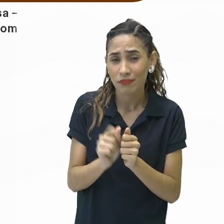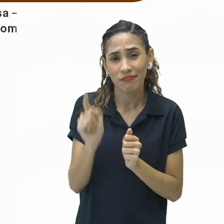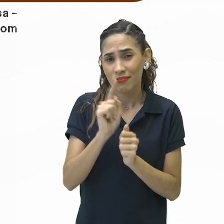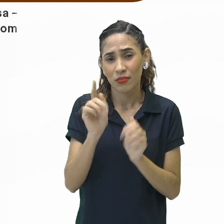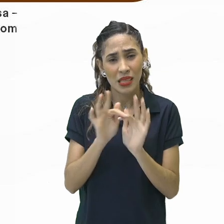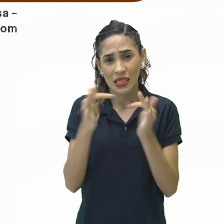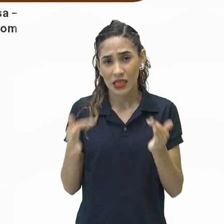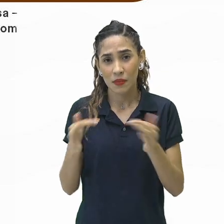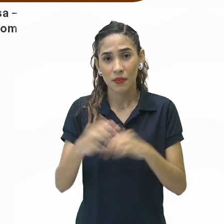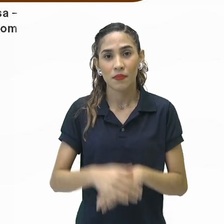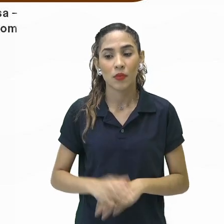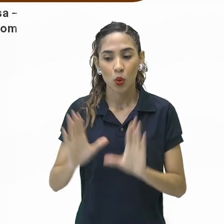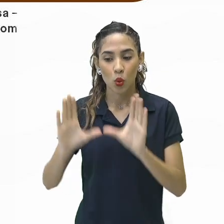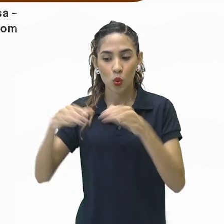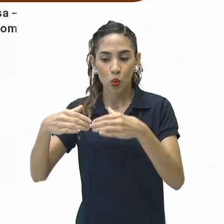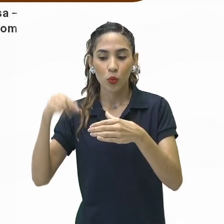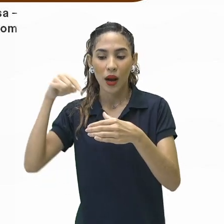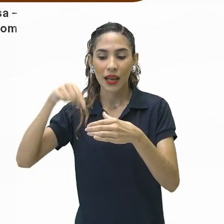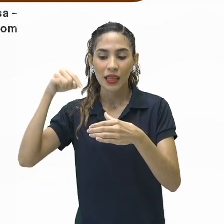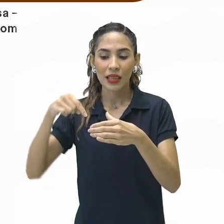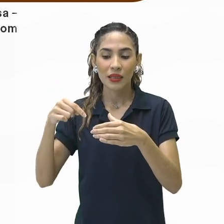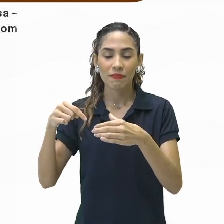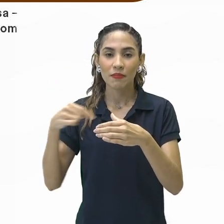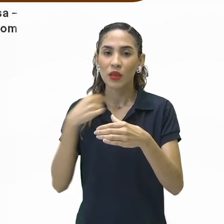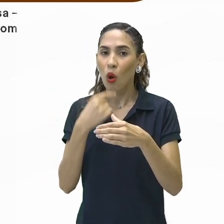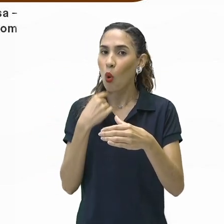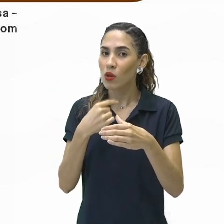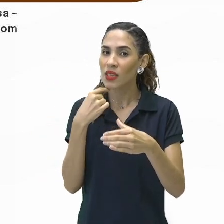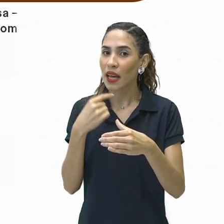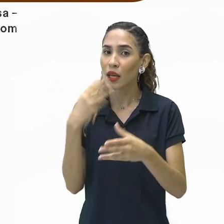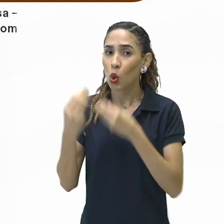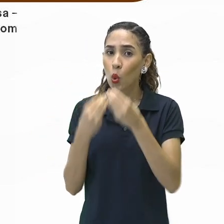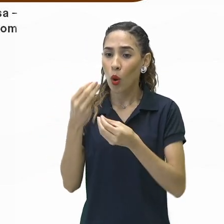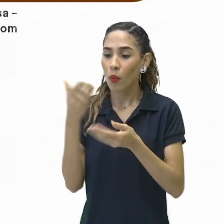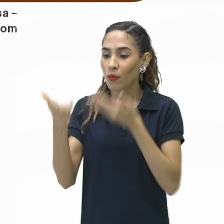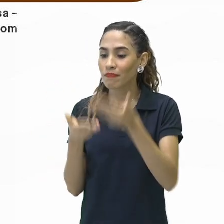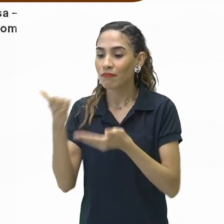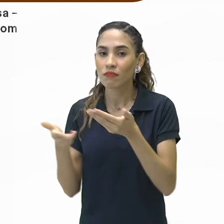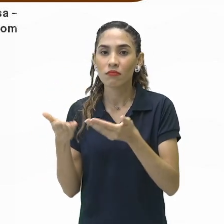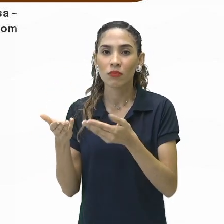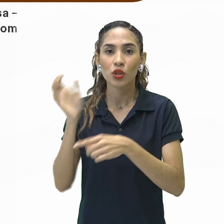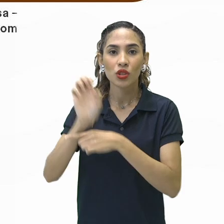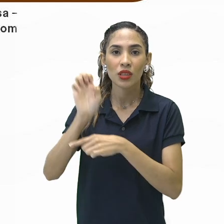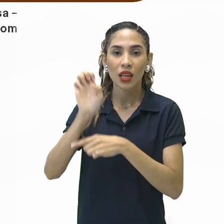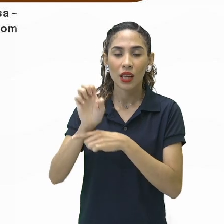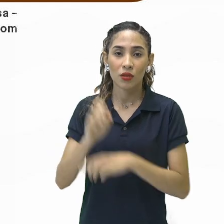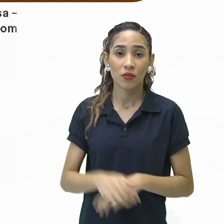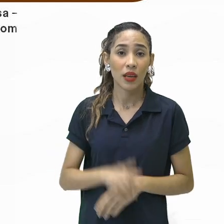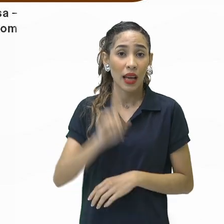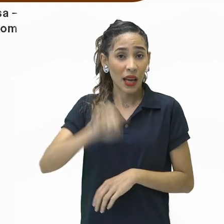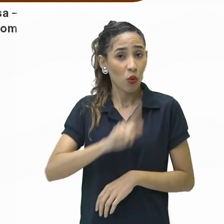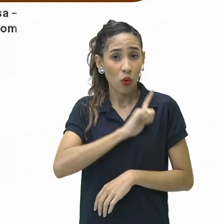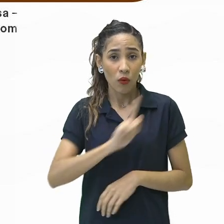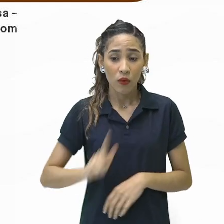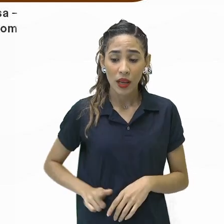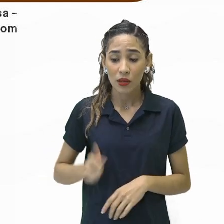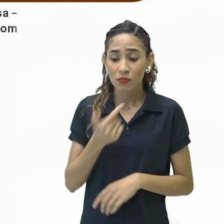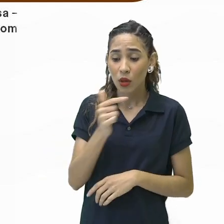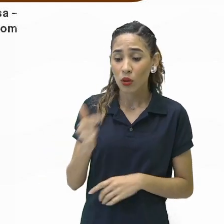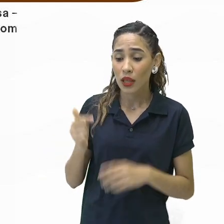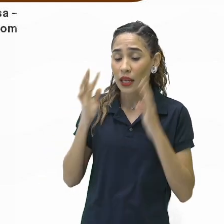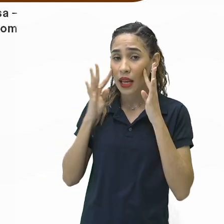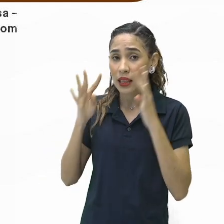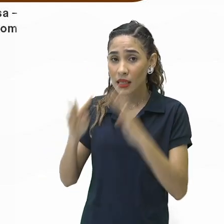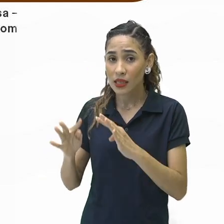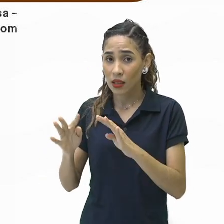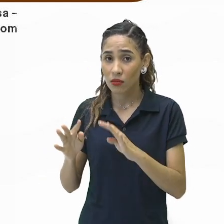essa galera que não consegue, como é que ela vai ser atendida pelo Estado? É um governo que não se preocupa com isso, vai simplesmente falar, não